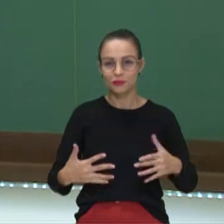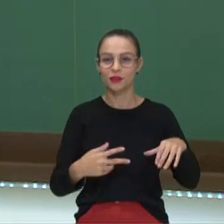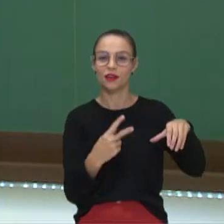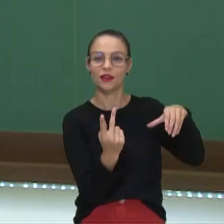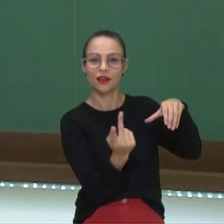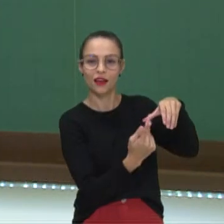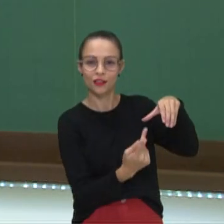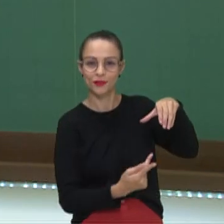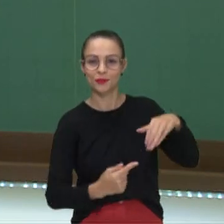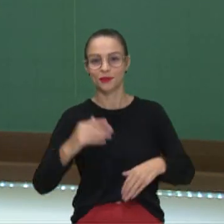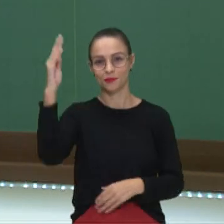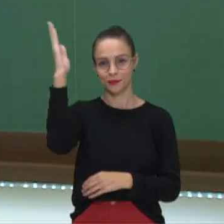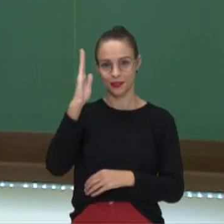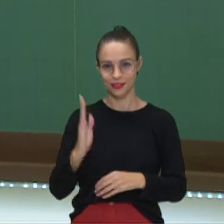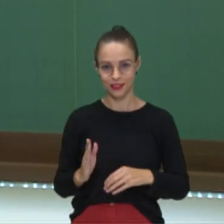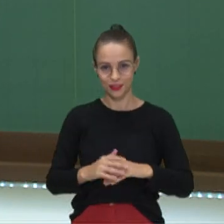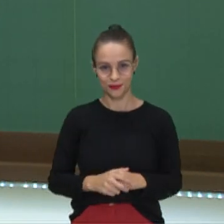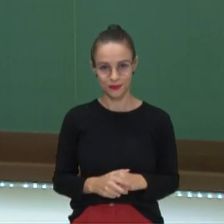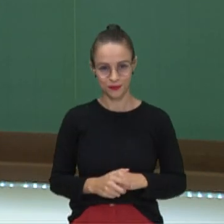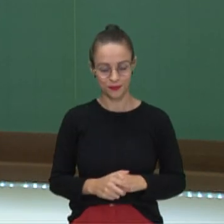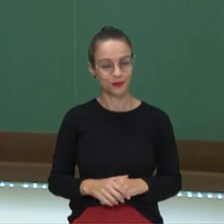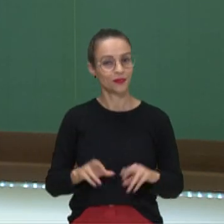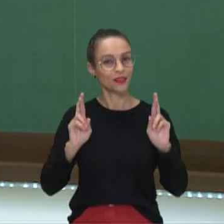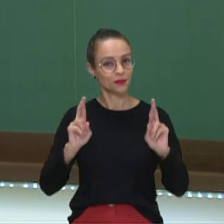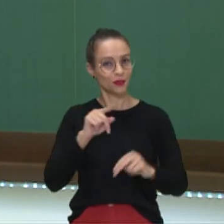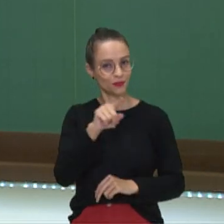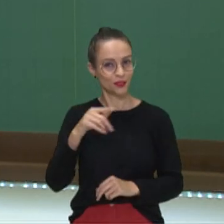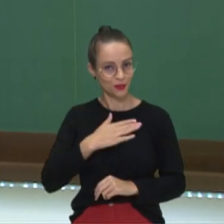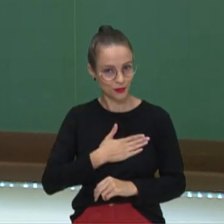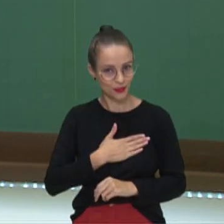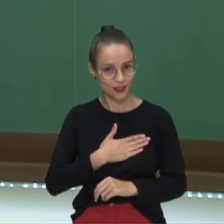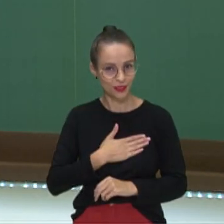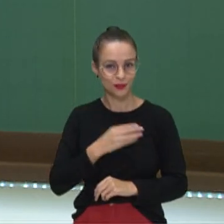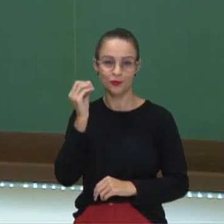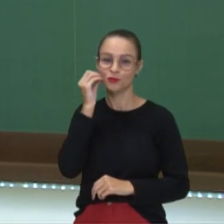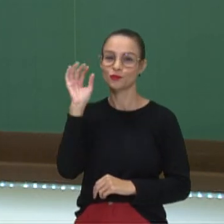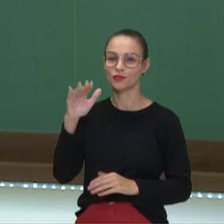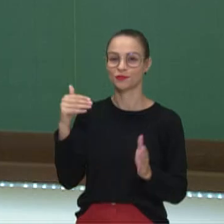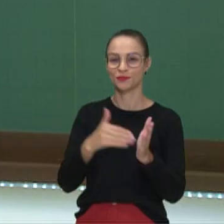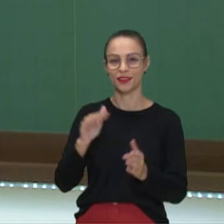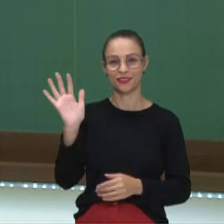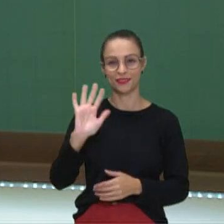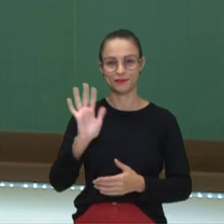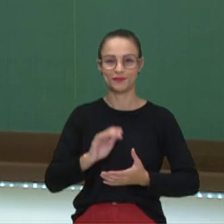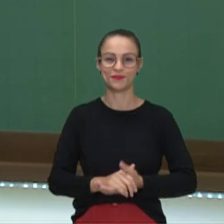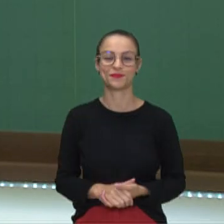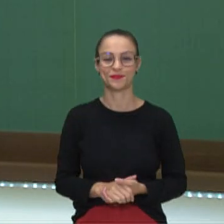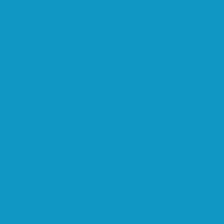arte rupestre brasileira. Espero que vocês tenham gostado. Até breve!